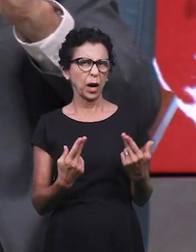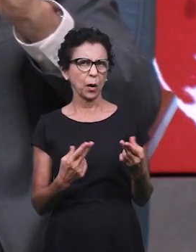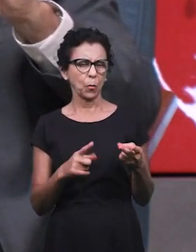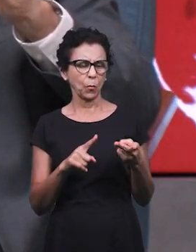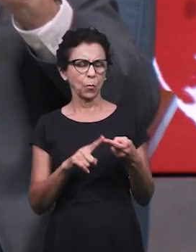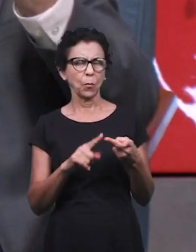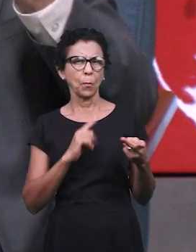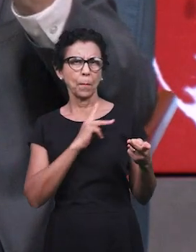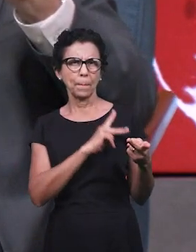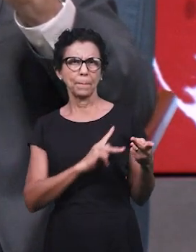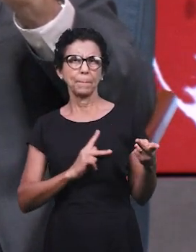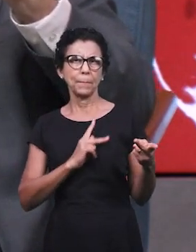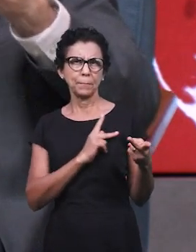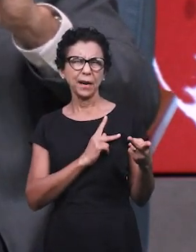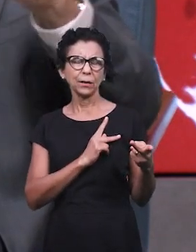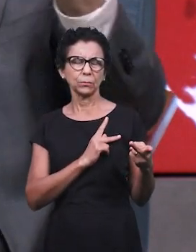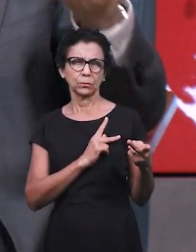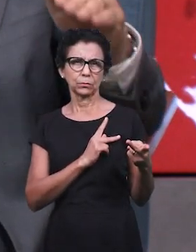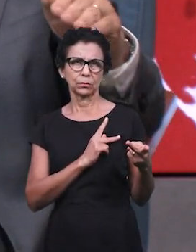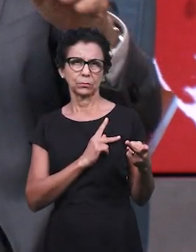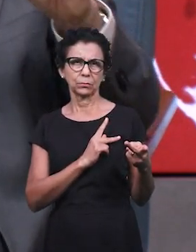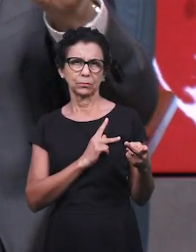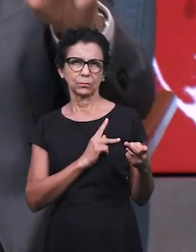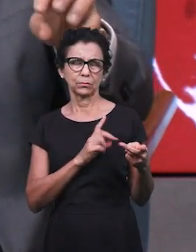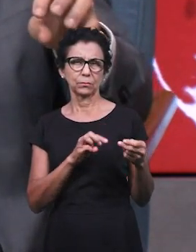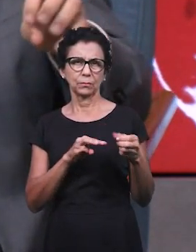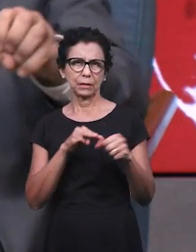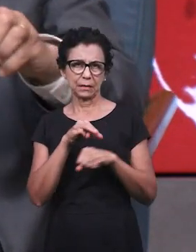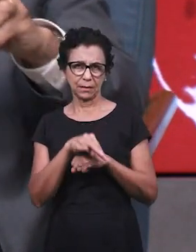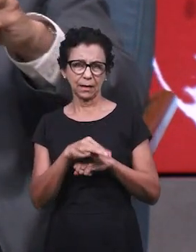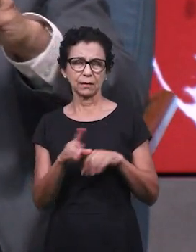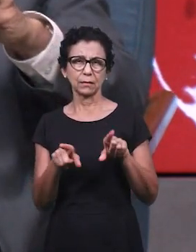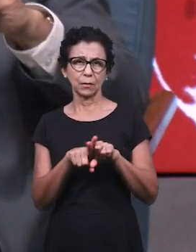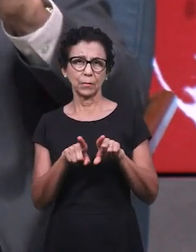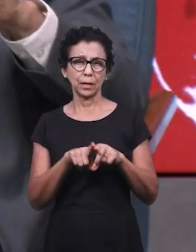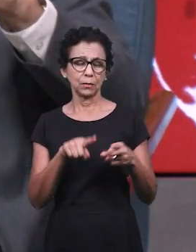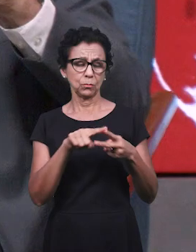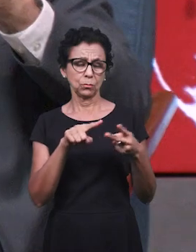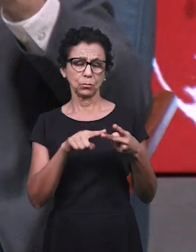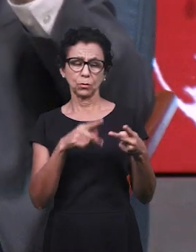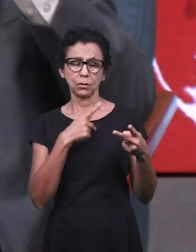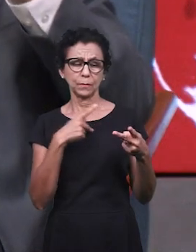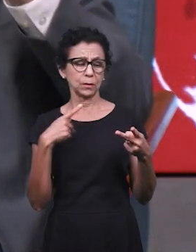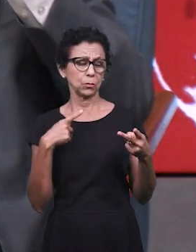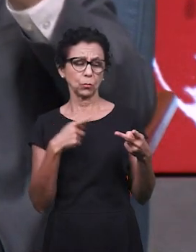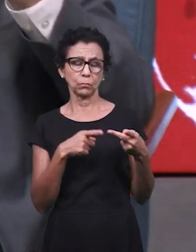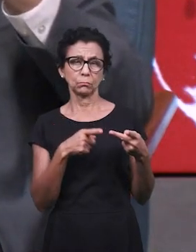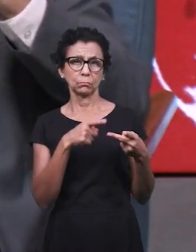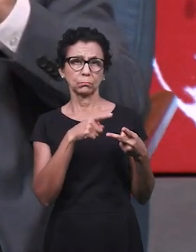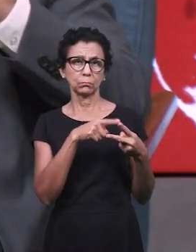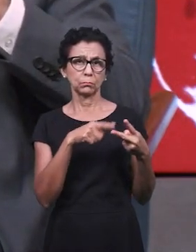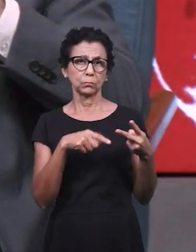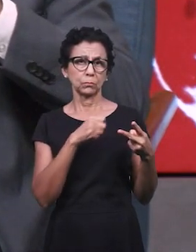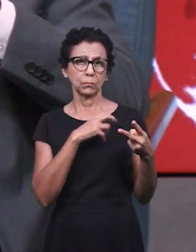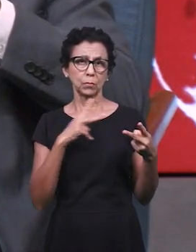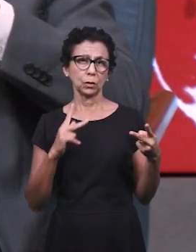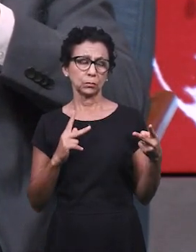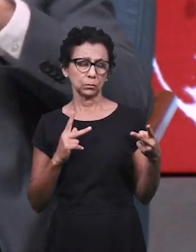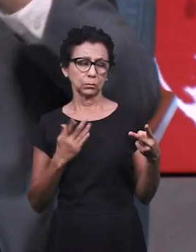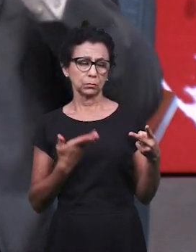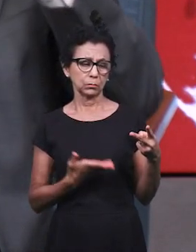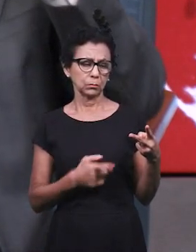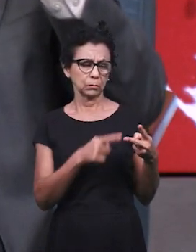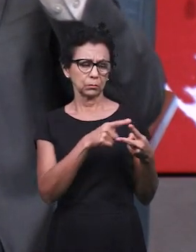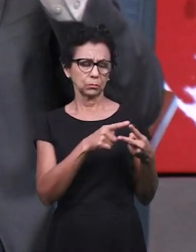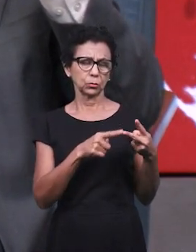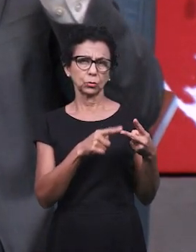dois eram apóstolos. Sim, Pedro lá para Israel, Paulo para os gentios, apóstolos, sim, apóstolos.